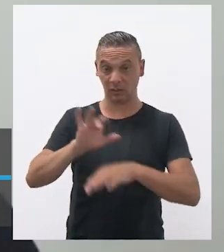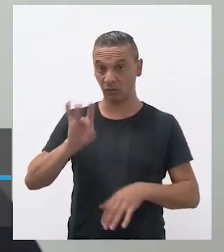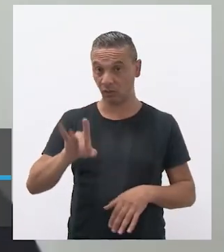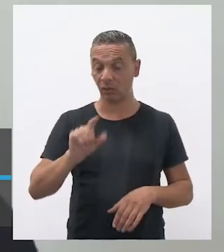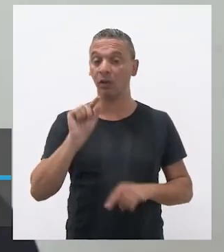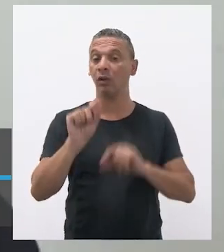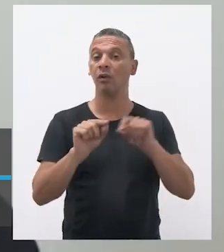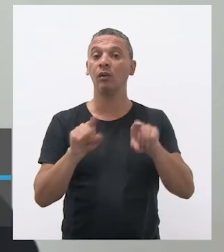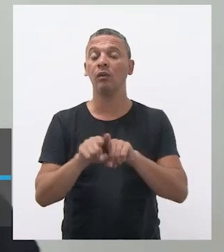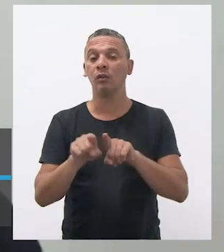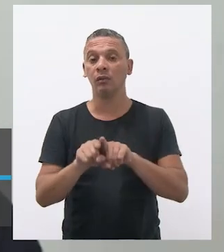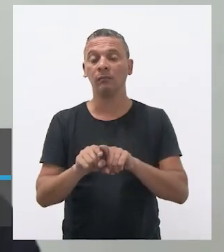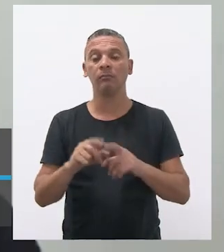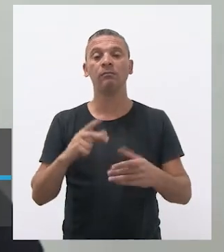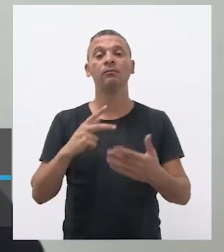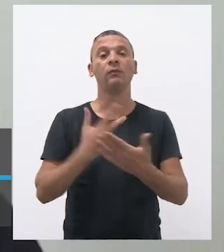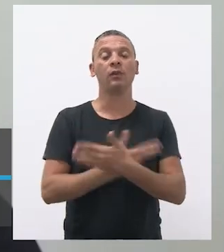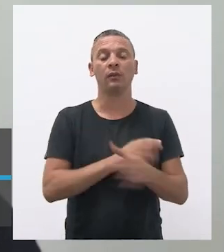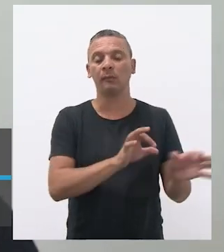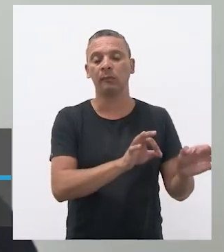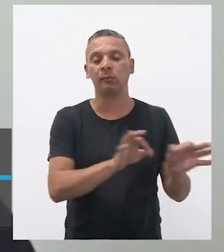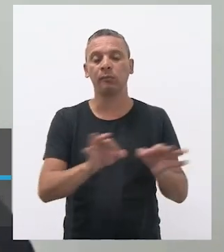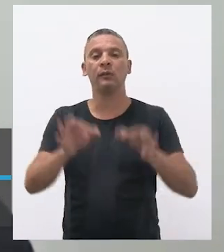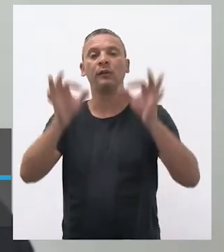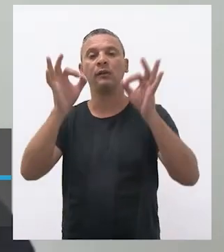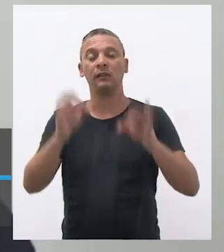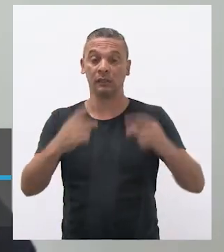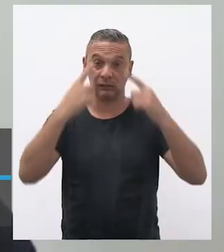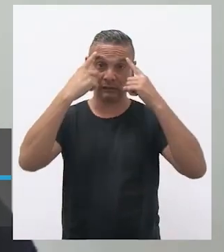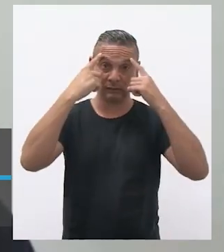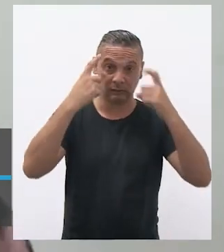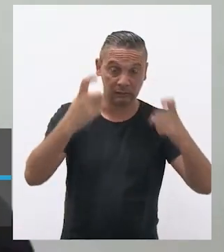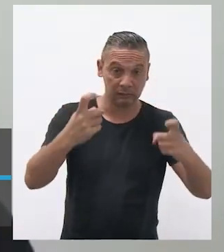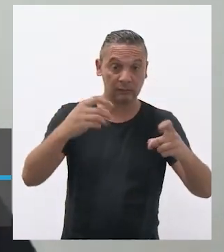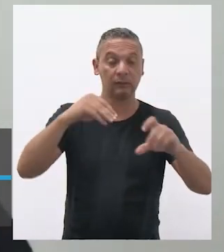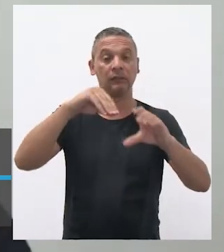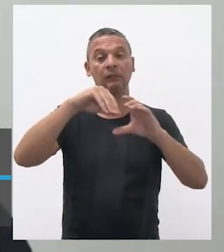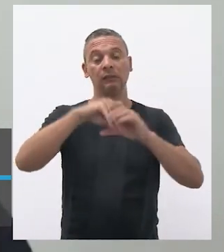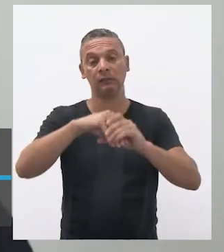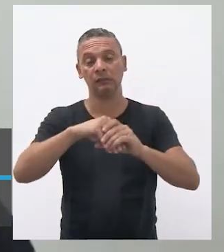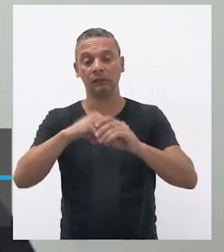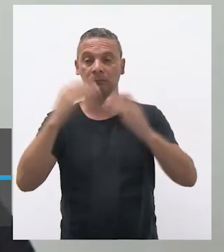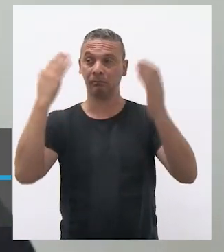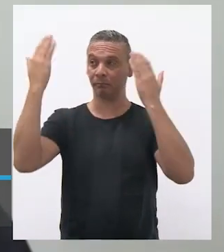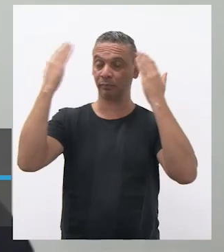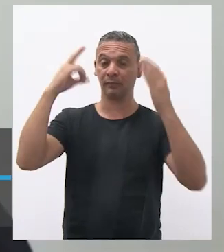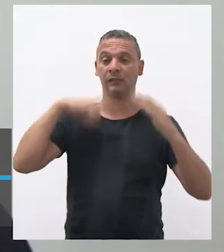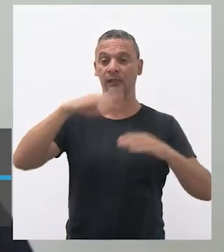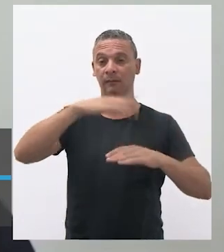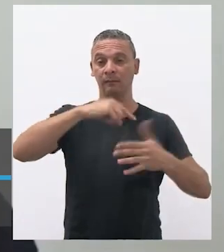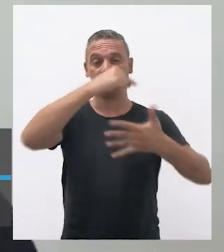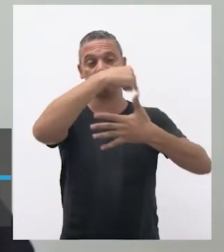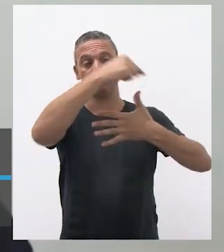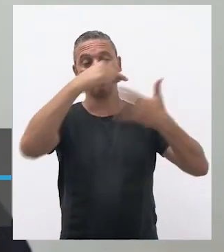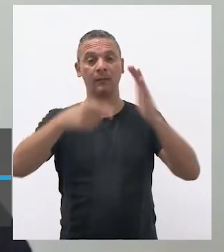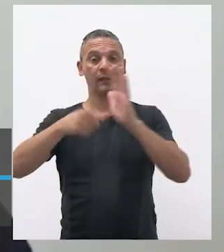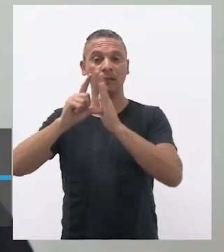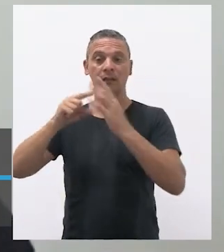de violência física, né, ela estava numa situação de controle e de violência psicológica crônica